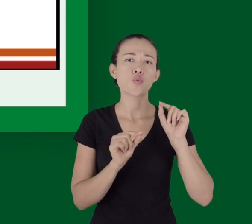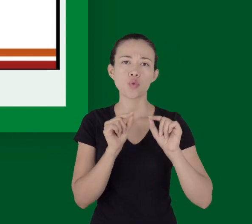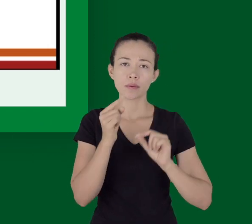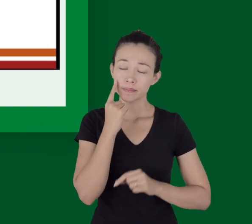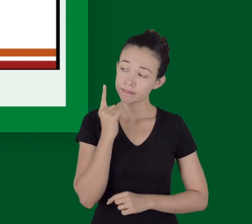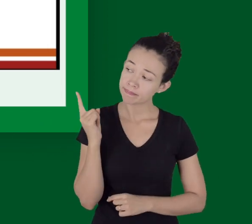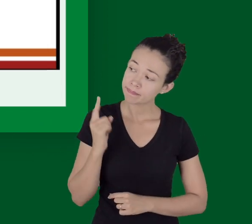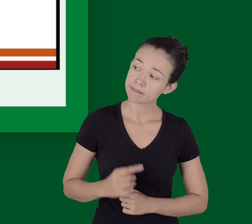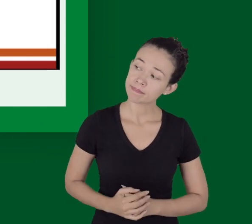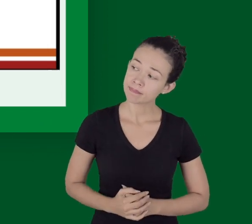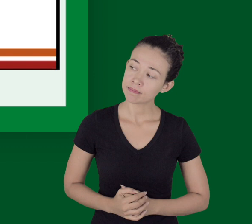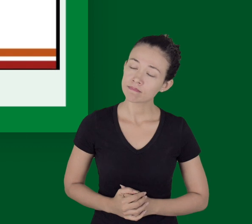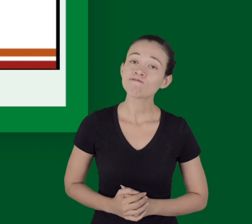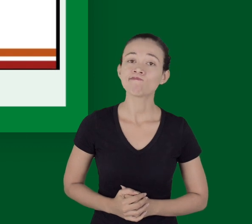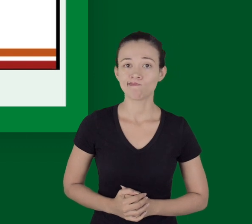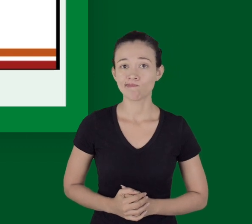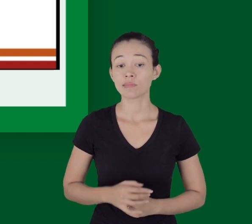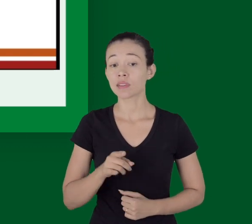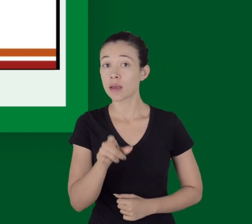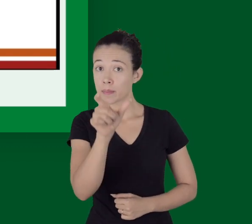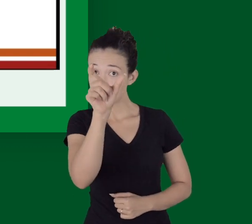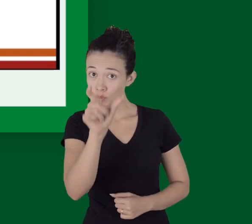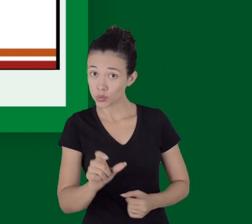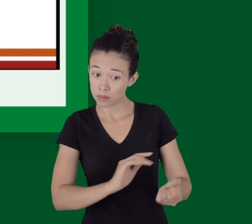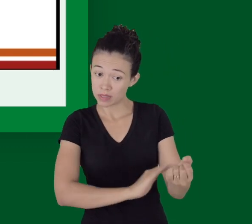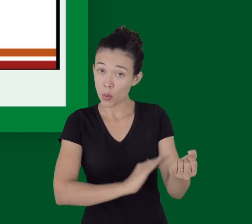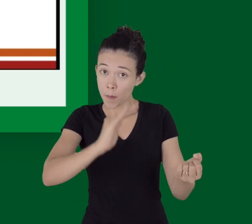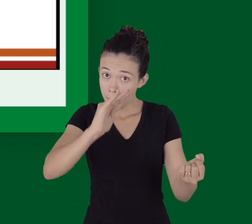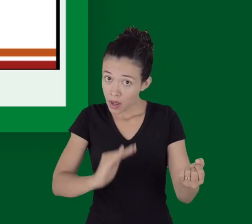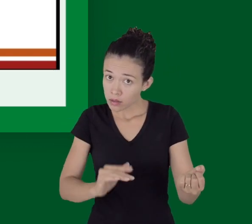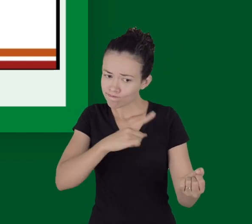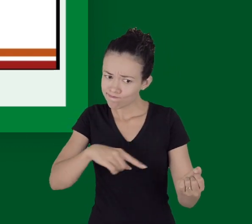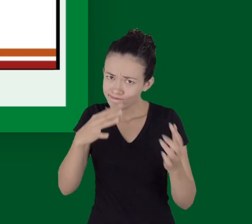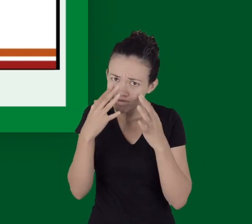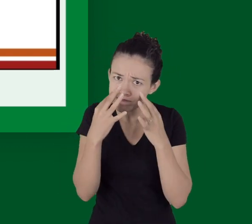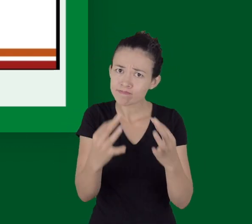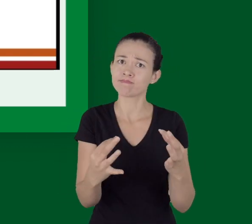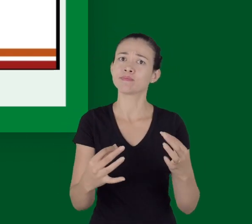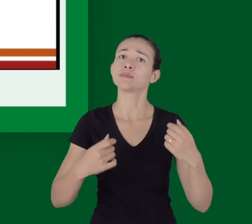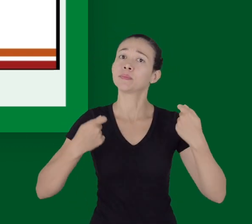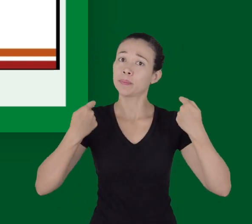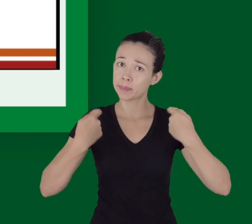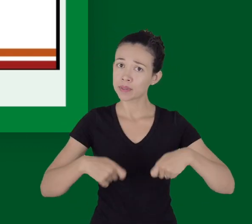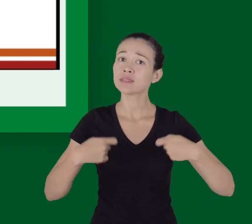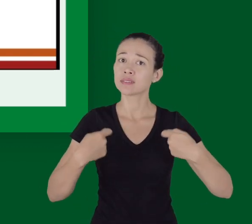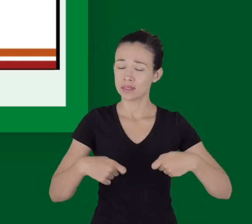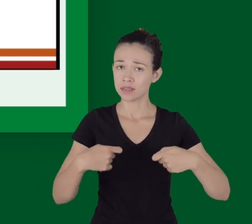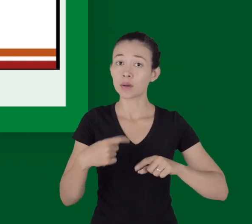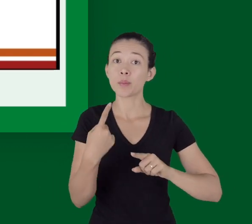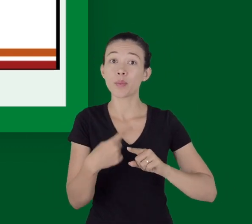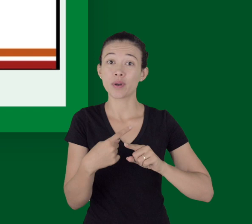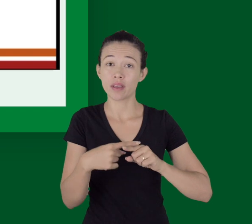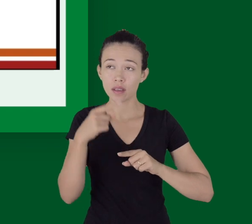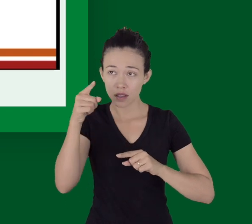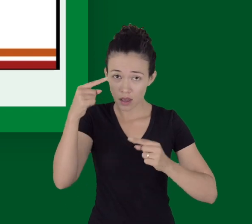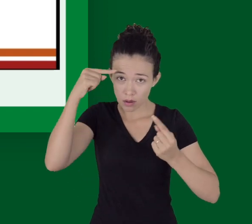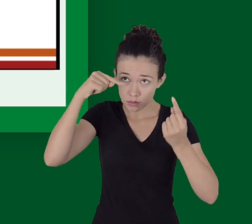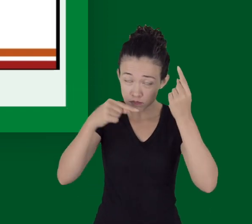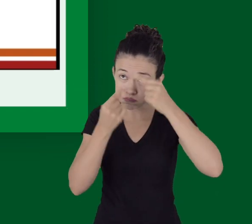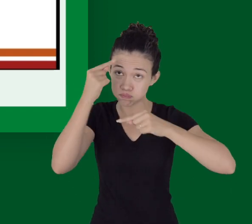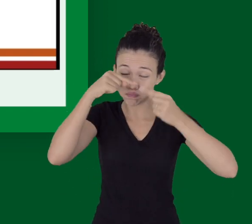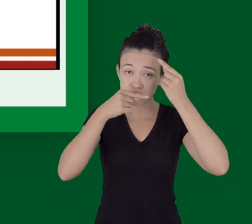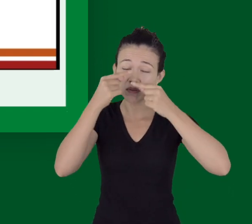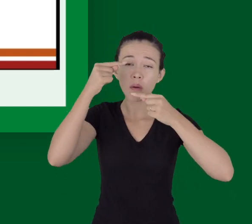complicações sistêmicas que precisam ter uma atenção especial são as hipotensões, porque no momento que eu tenho hipotensão,